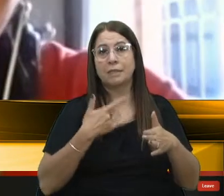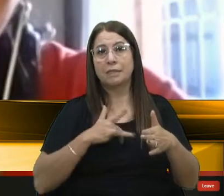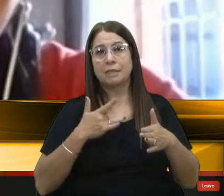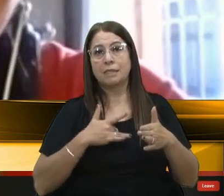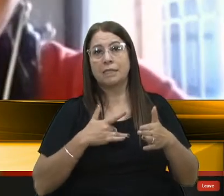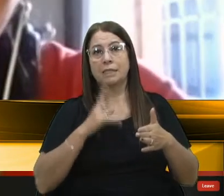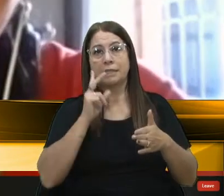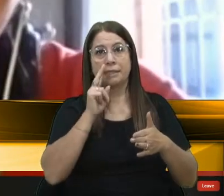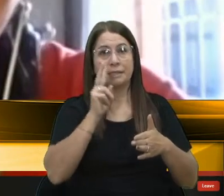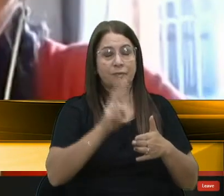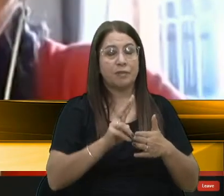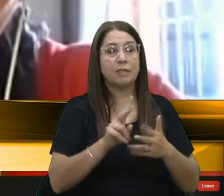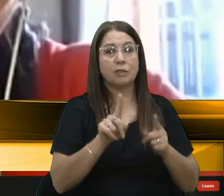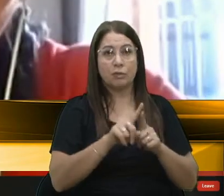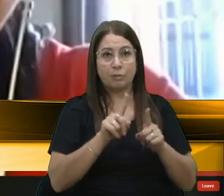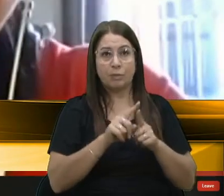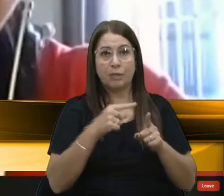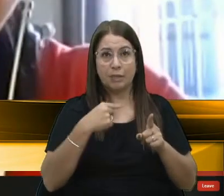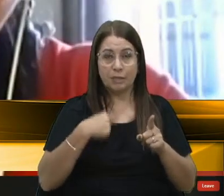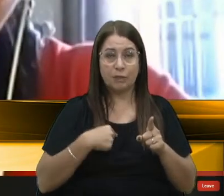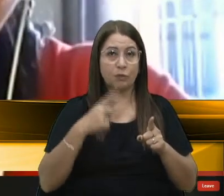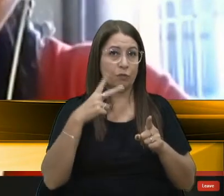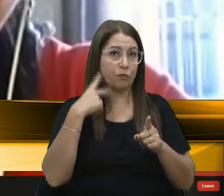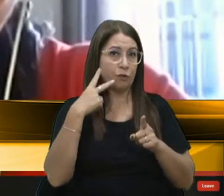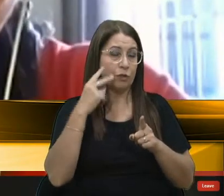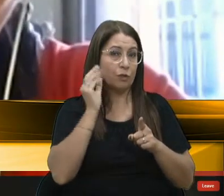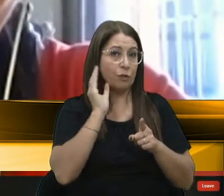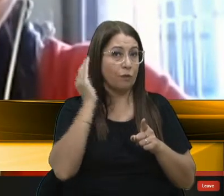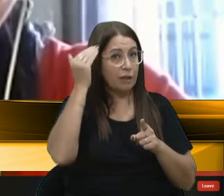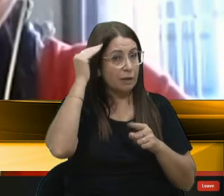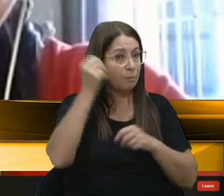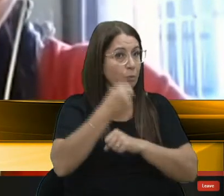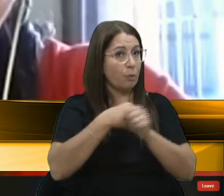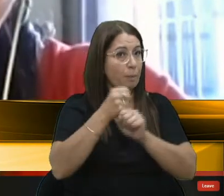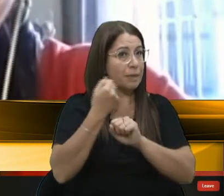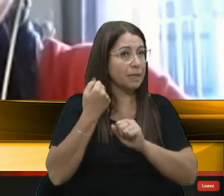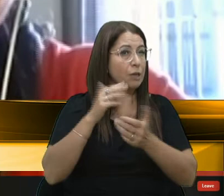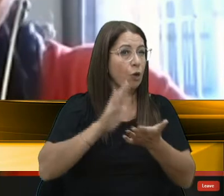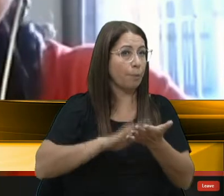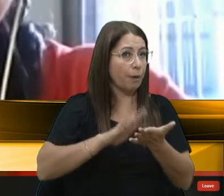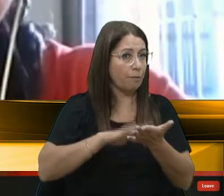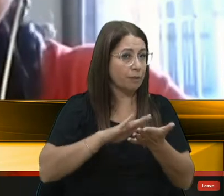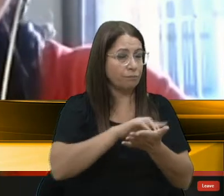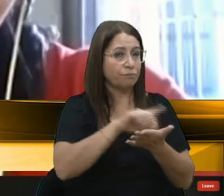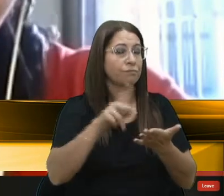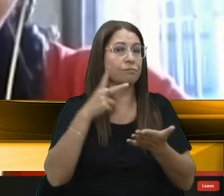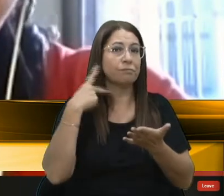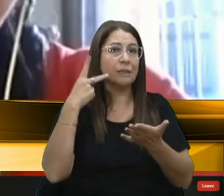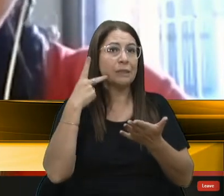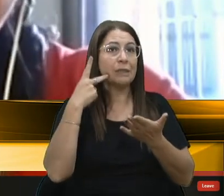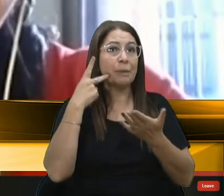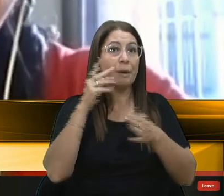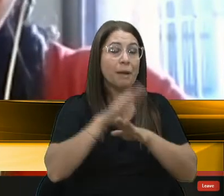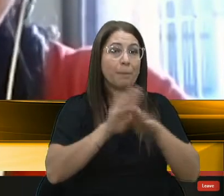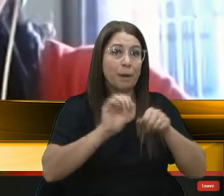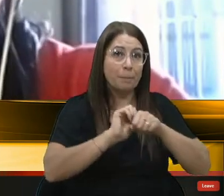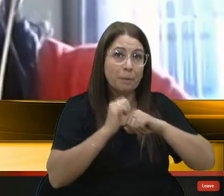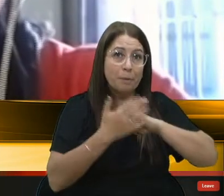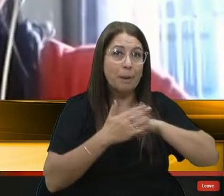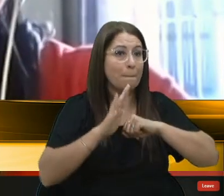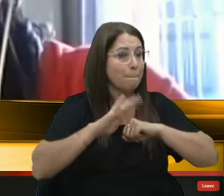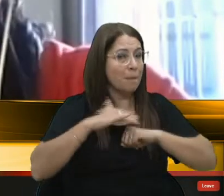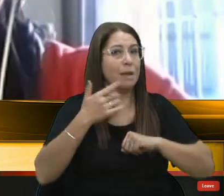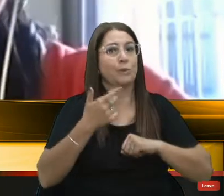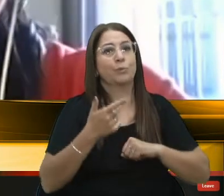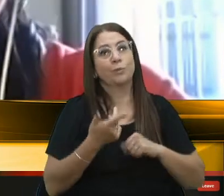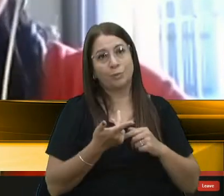eu vejo, e aí tanto eu quanto o vereador Felipe, ainda no ano passado, cobrávamos de que a política de combate à pandemia fosse além